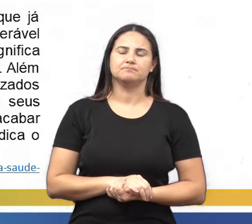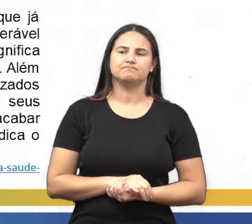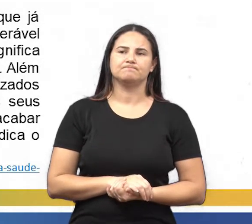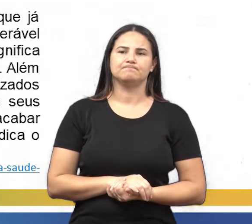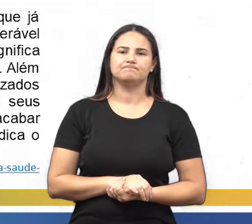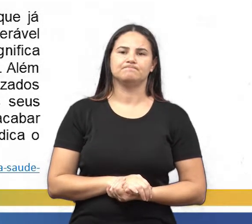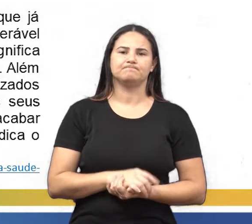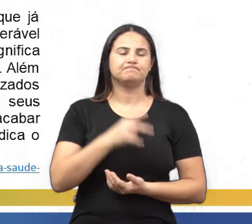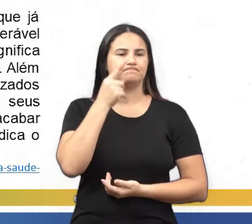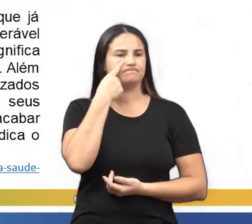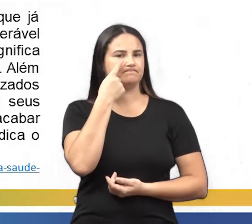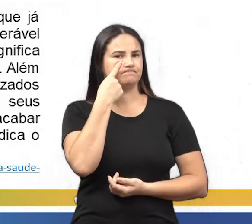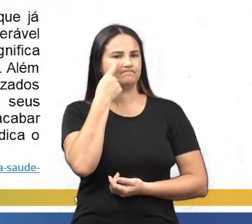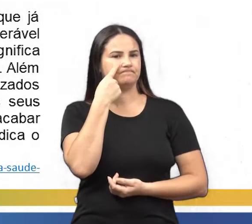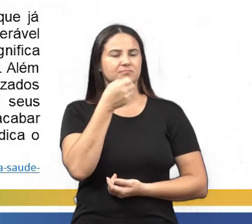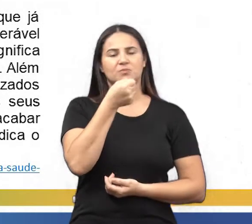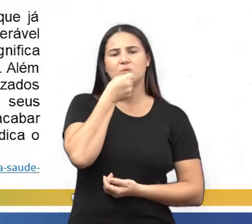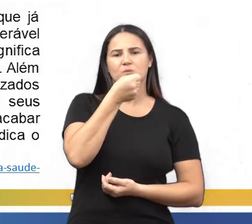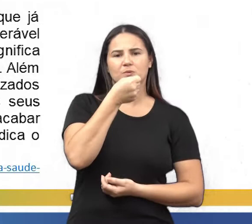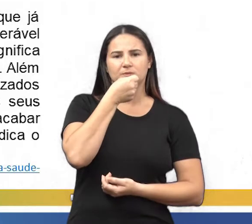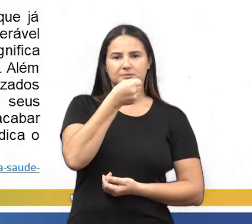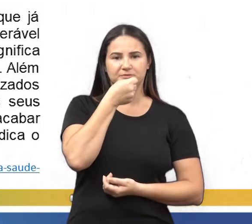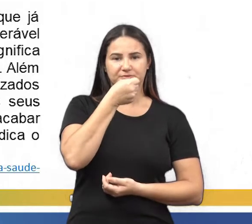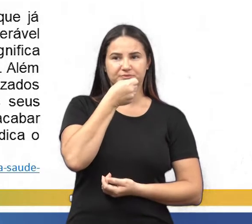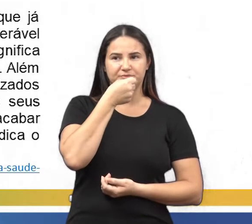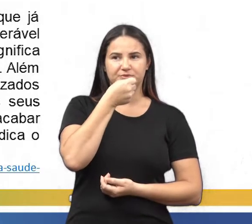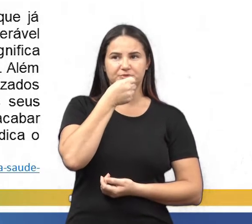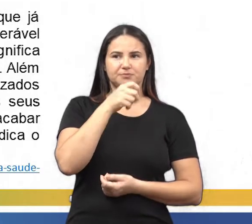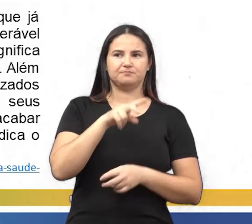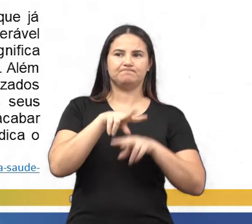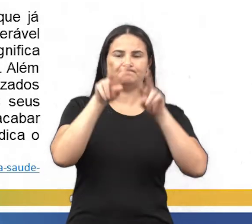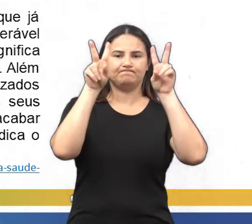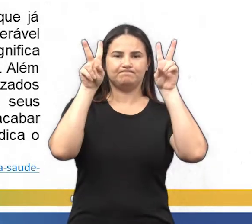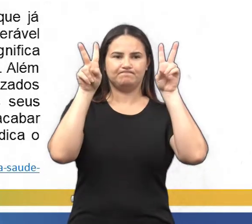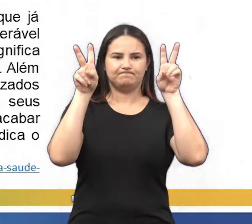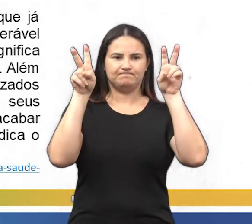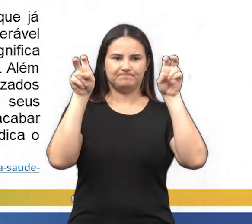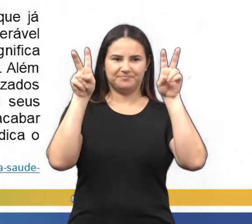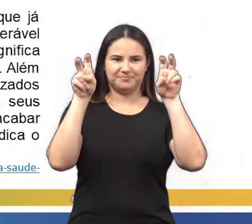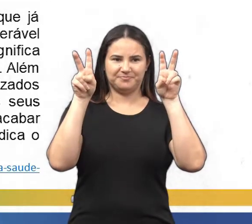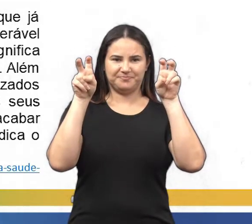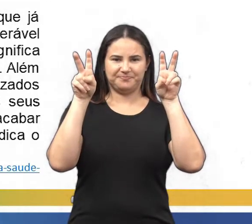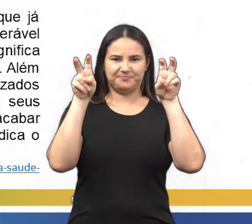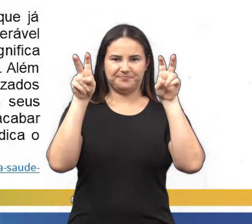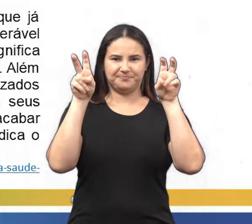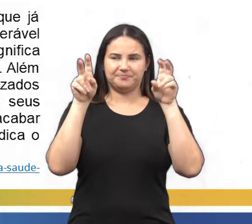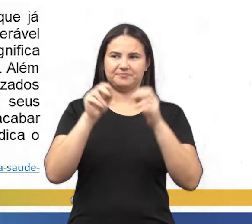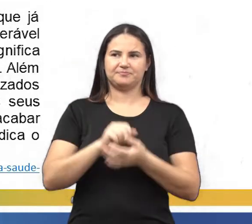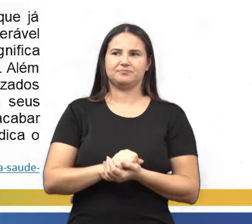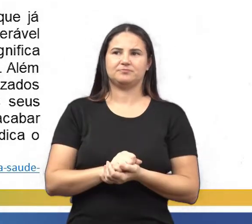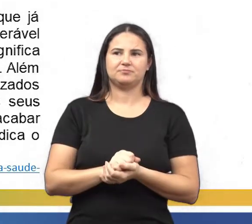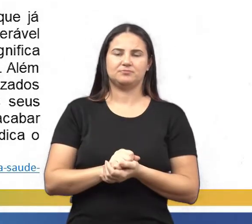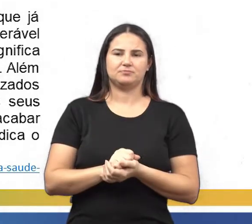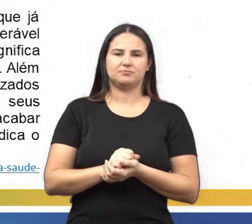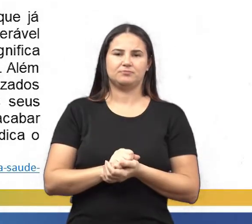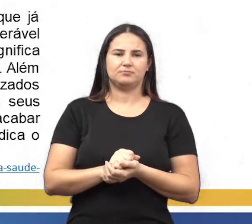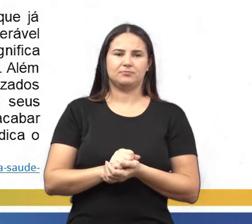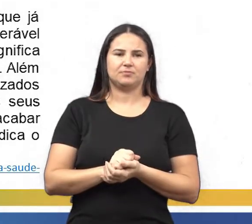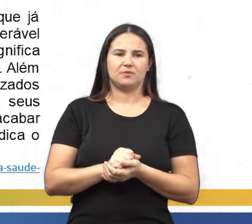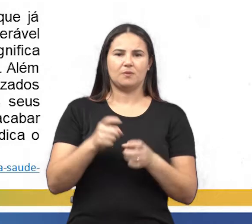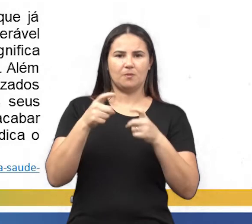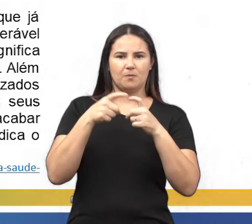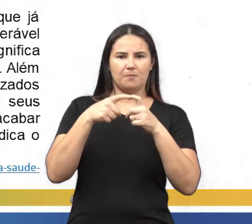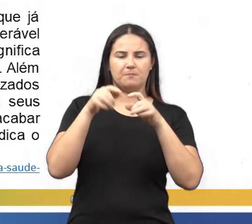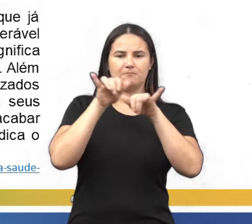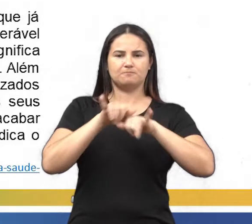aqui na tela, ó. É uma entrevista. O título da entrevista é Psiquiatra dá dicas para manter a saúde mental em